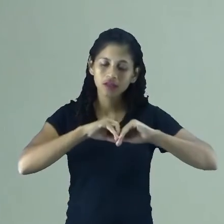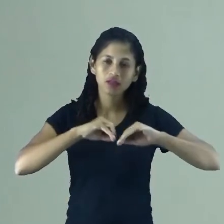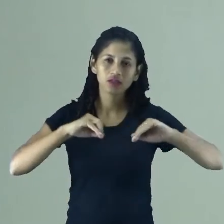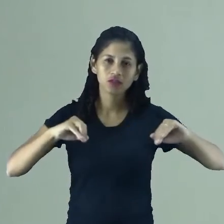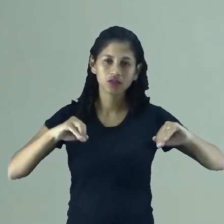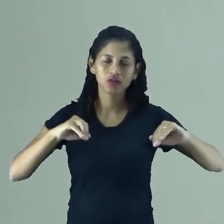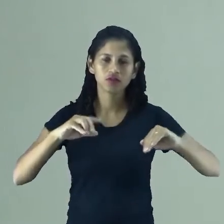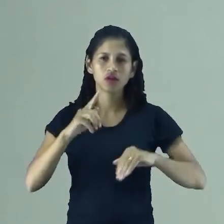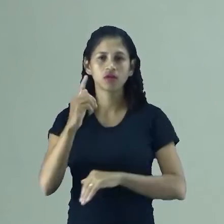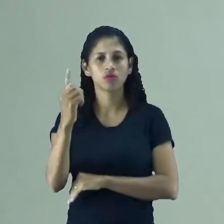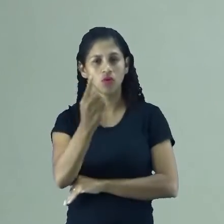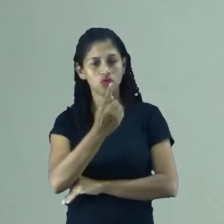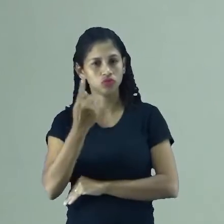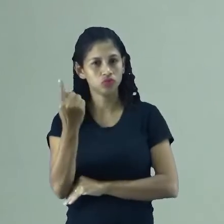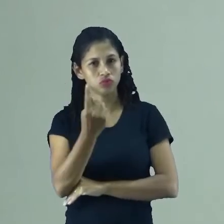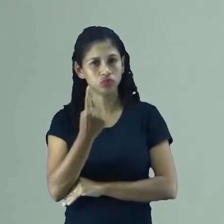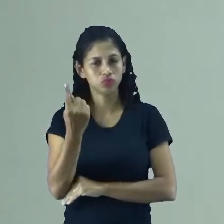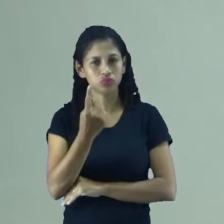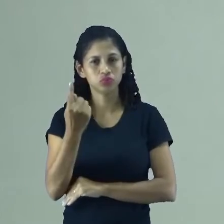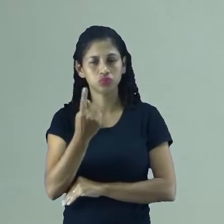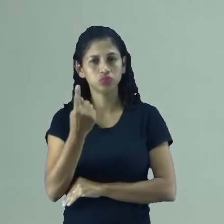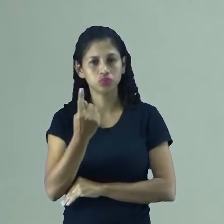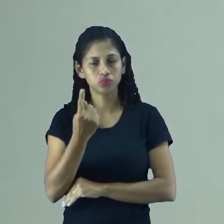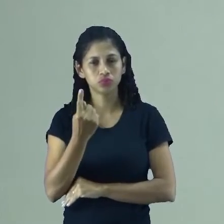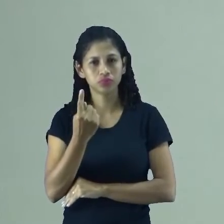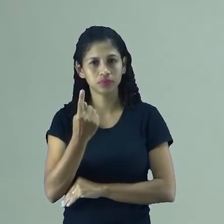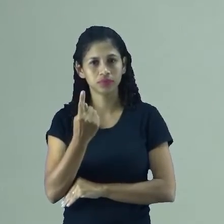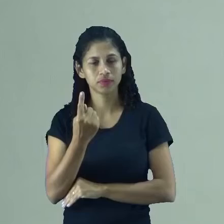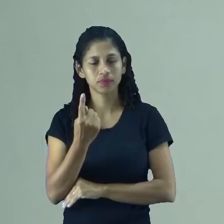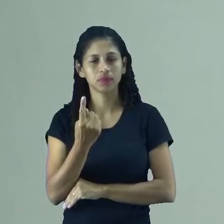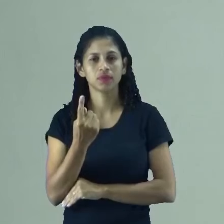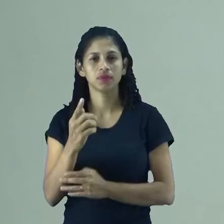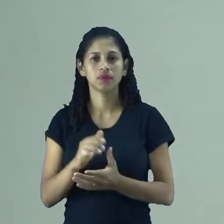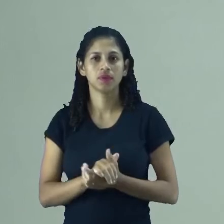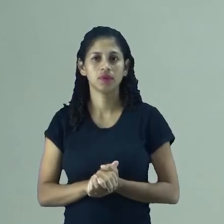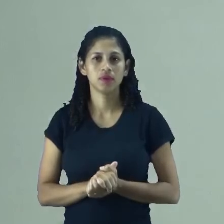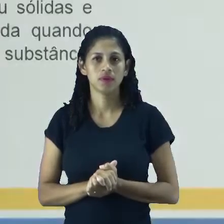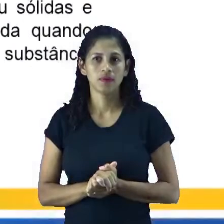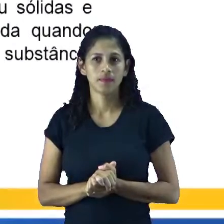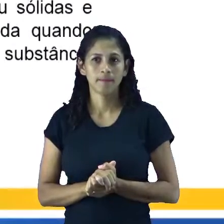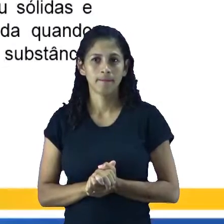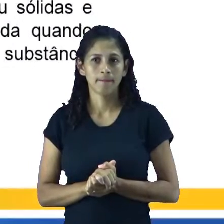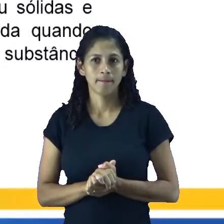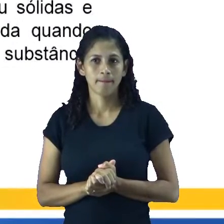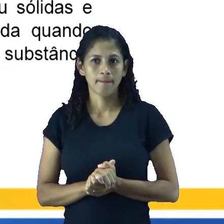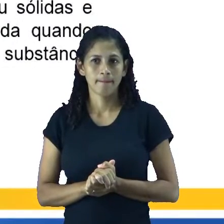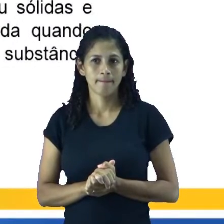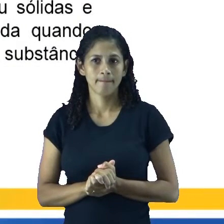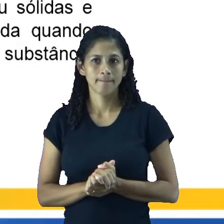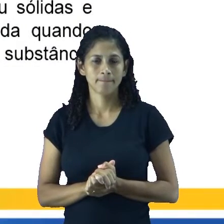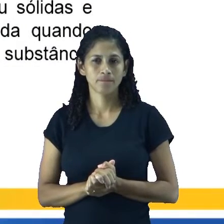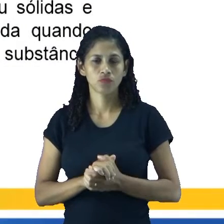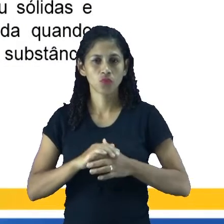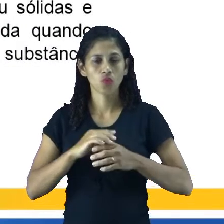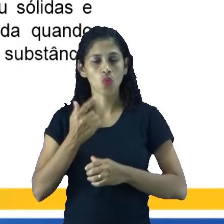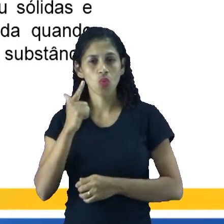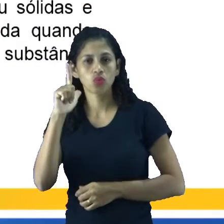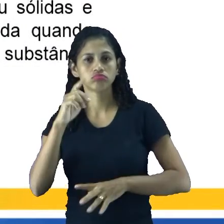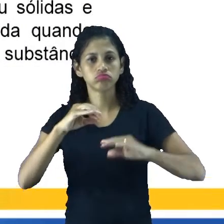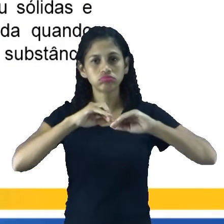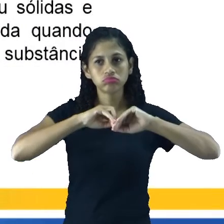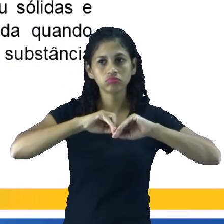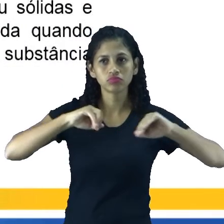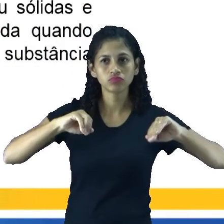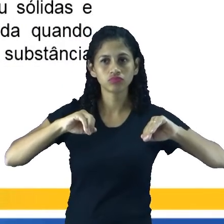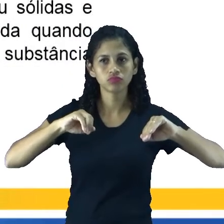pela centrifugação aí a uma alta rotação, a uma alta velocidade. Outro exemplo de separação que nós temos é a